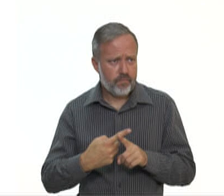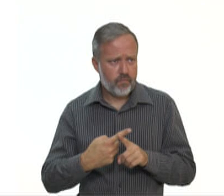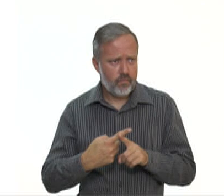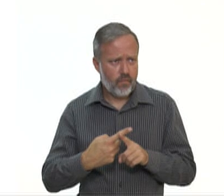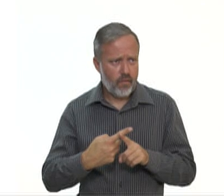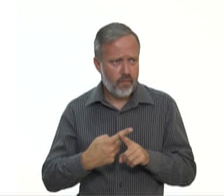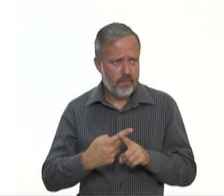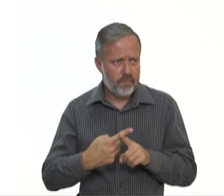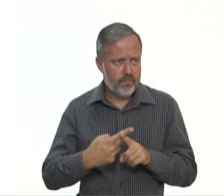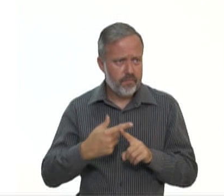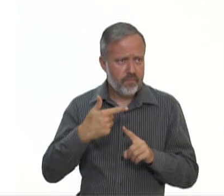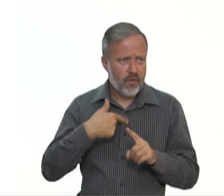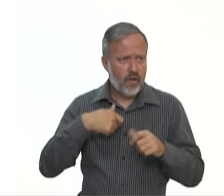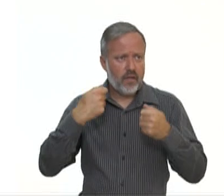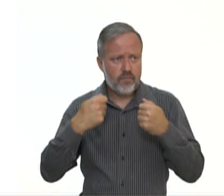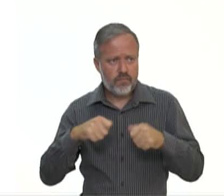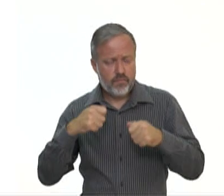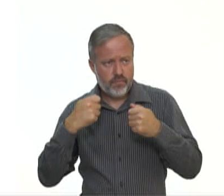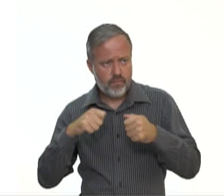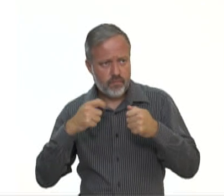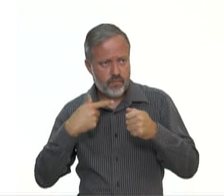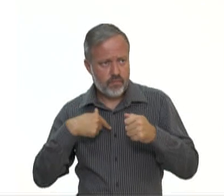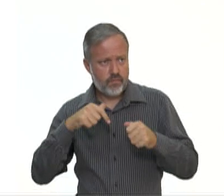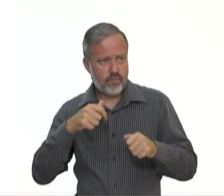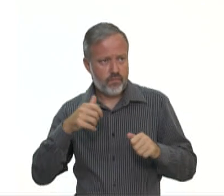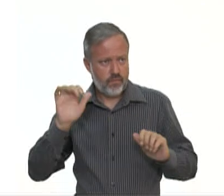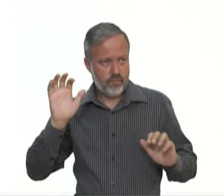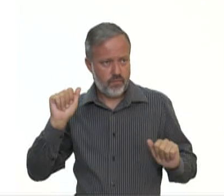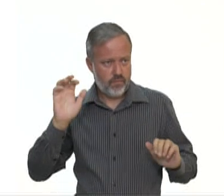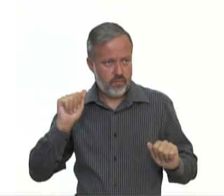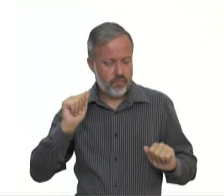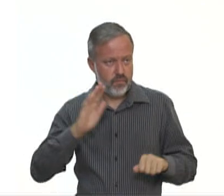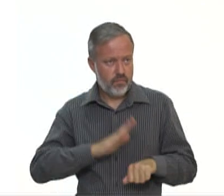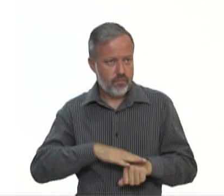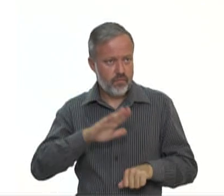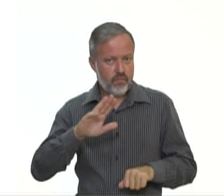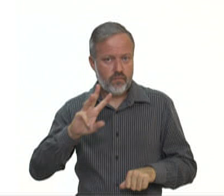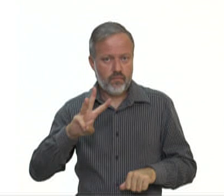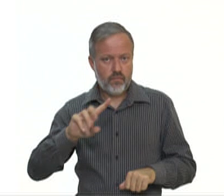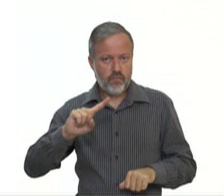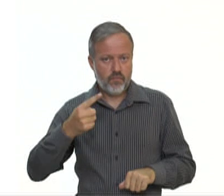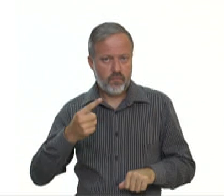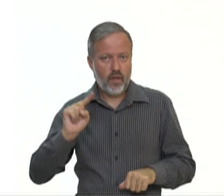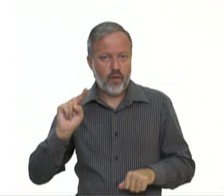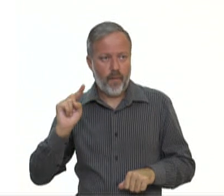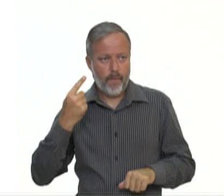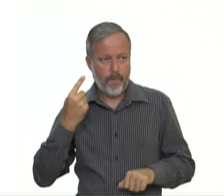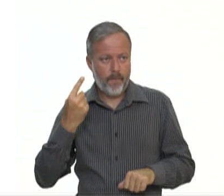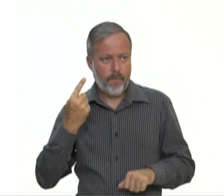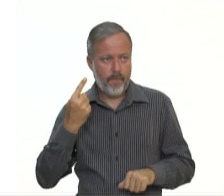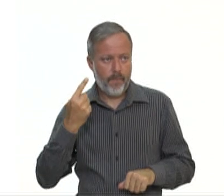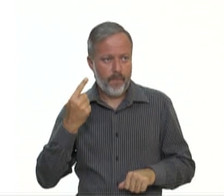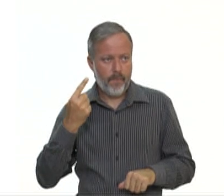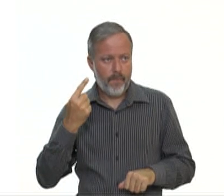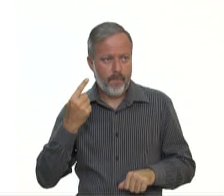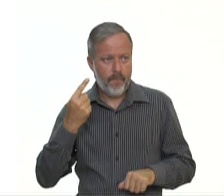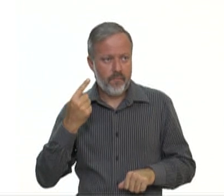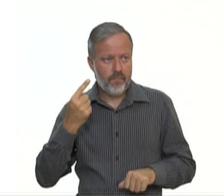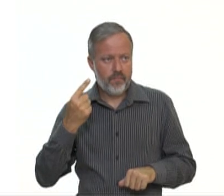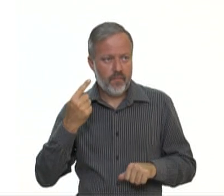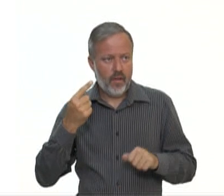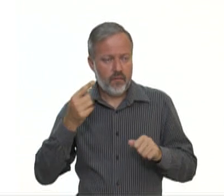que han favorecido que en España haya más de 31.000 sanitarios en las listas oficiales de